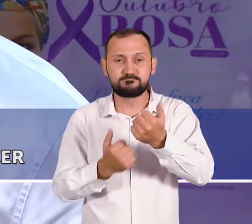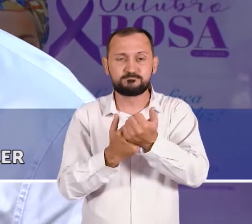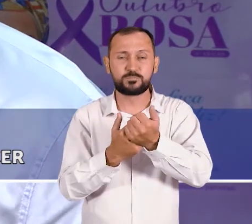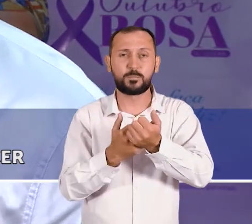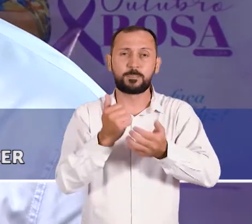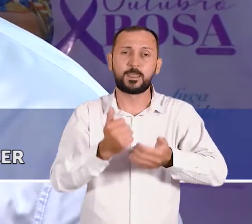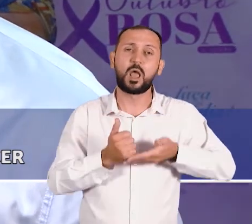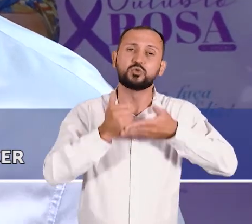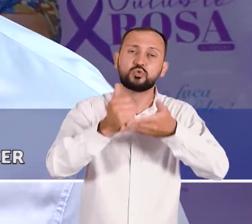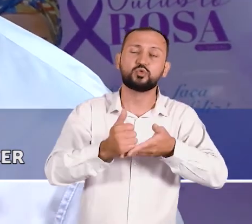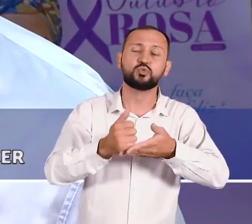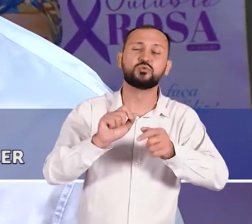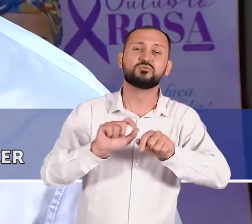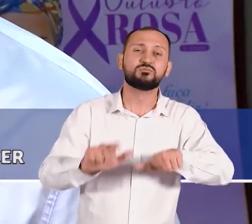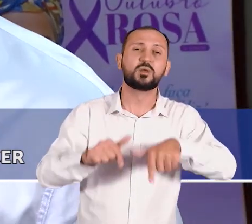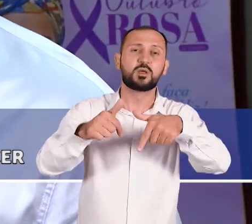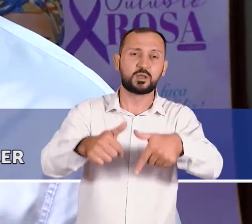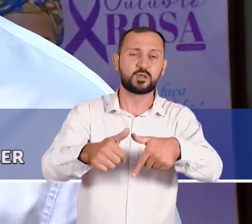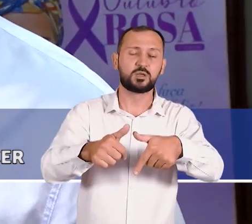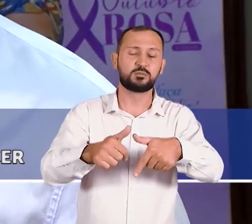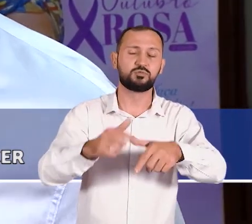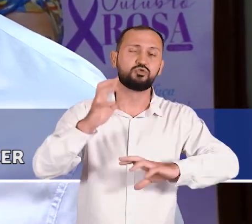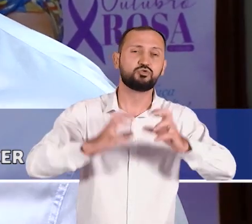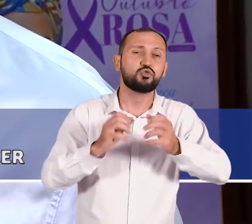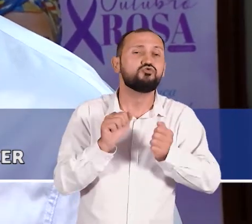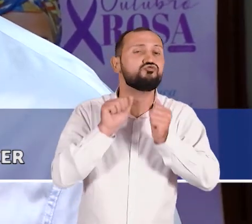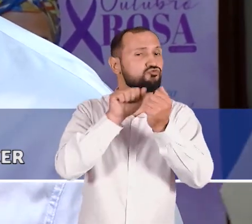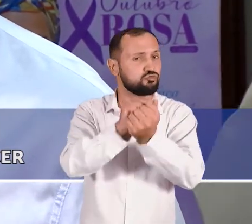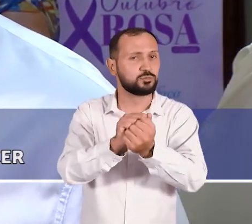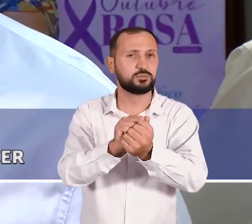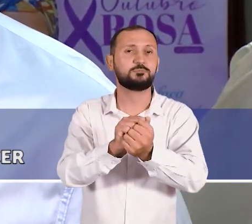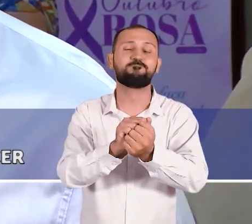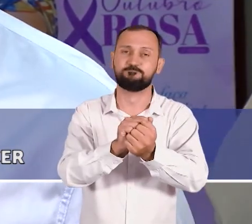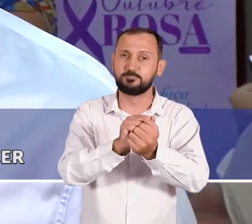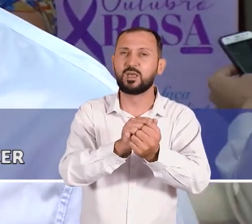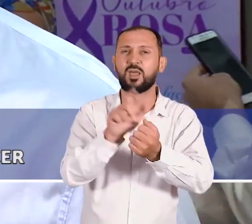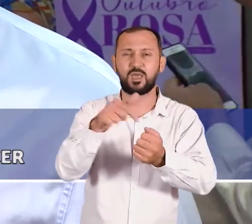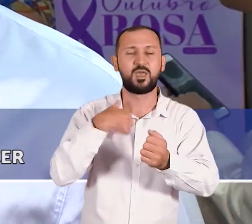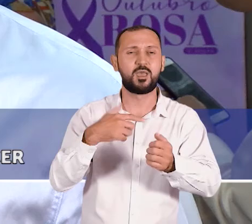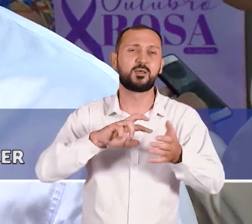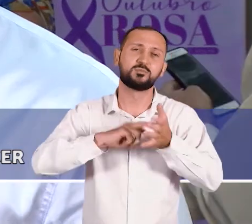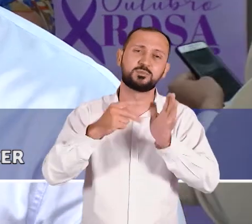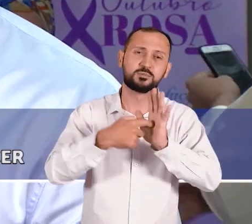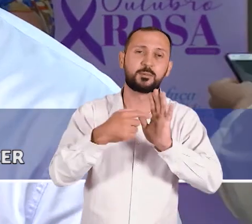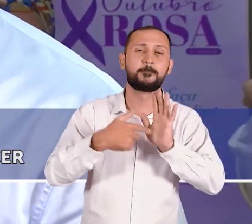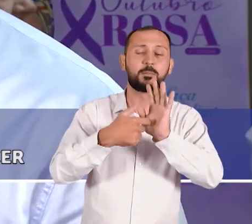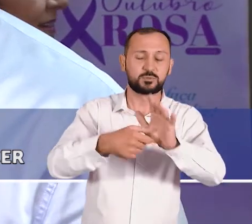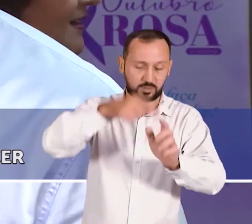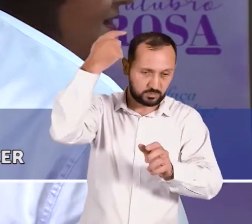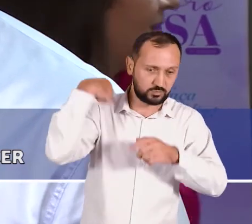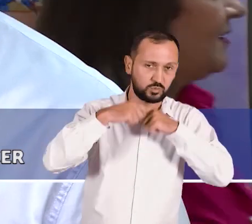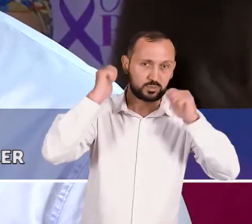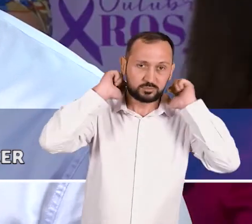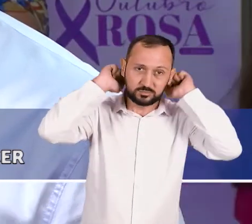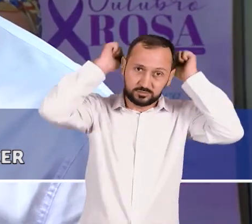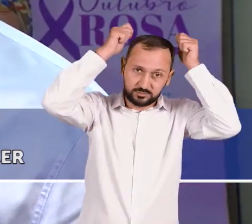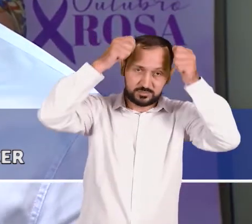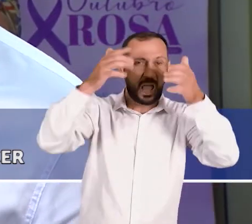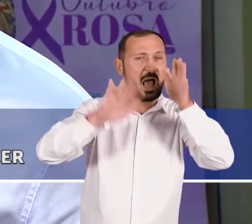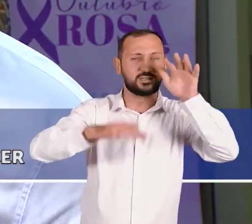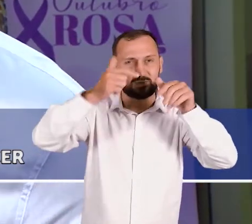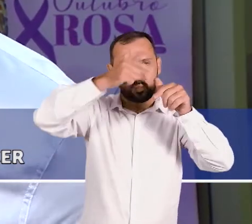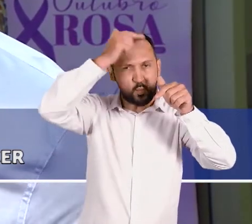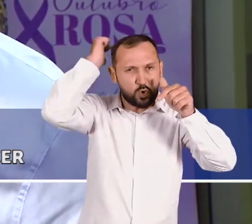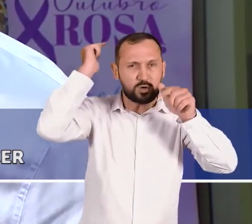que pensam por ele, que agem por ele, que estão para guerrear contra o problema em conjunto, é um ato simbolizado pelo lenço